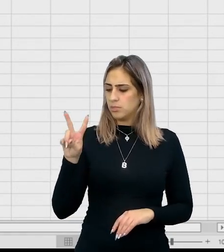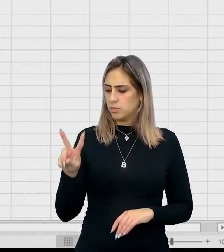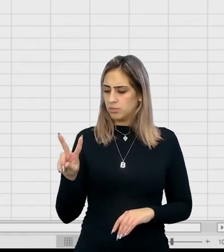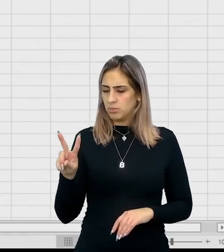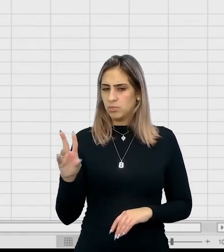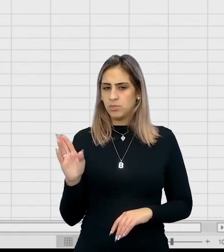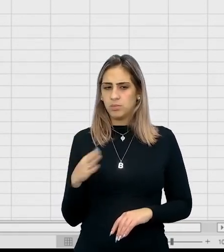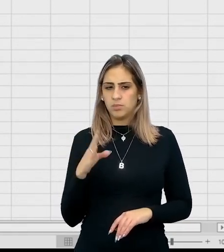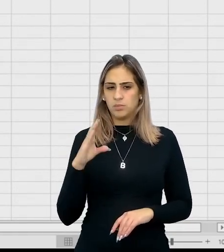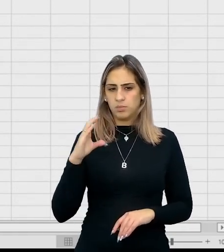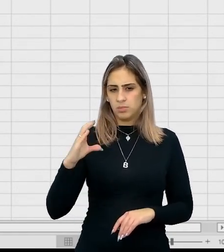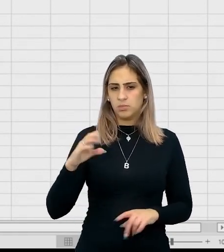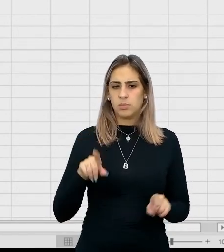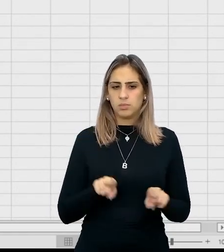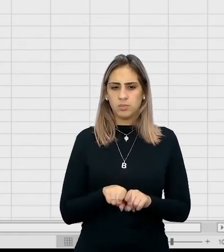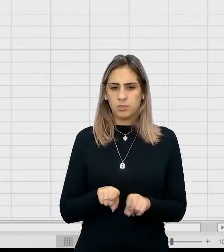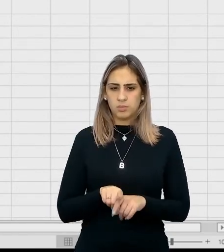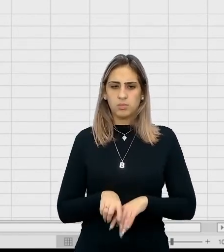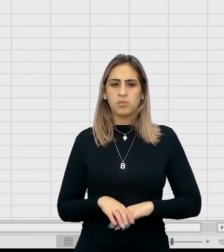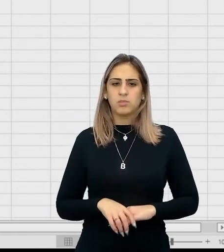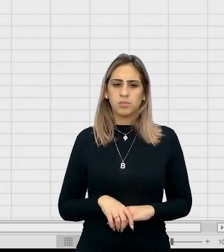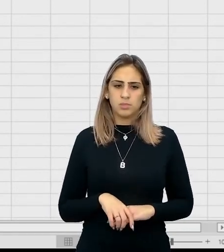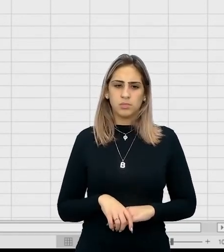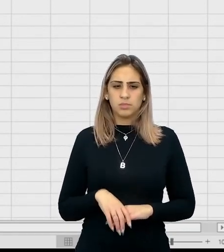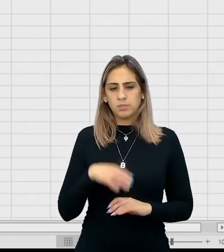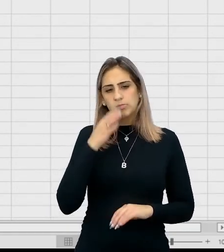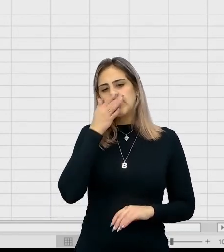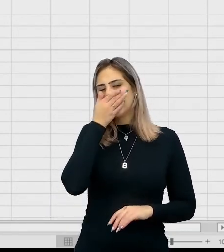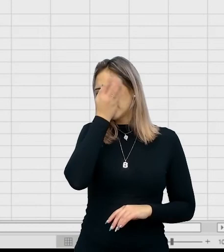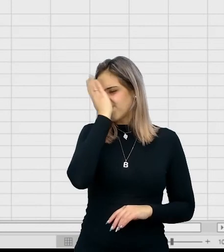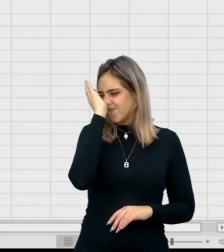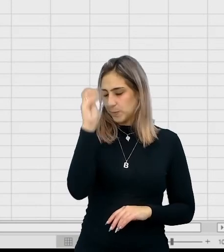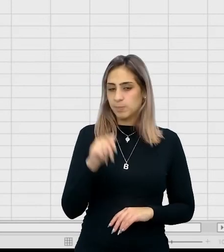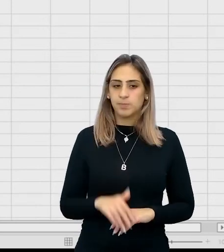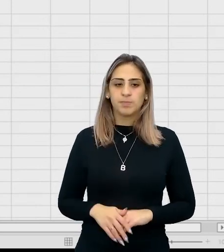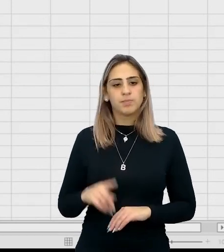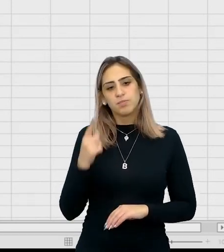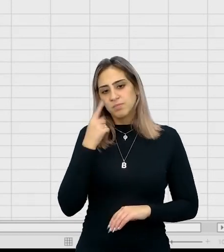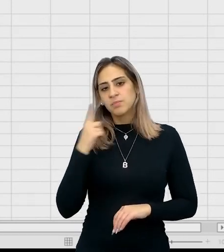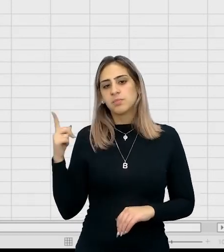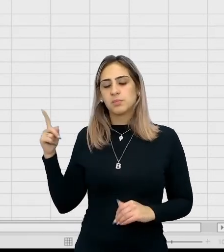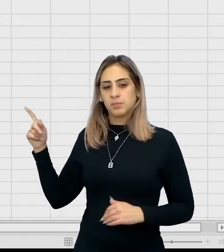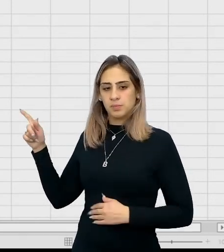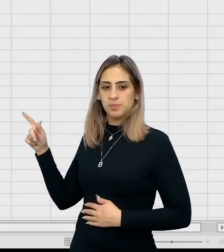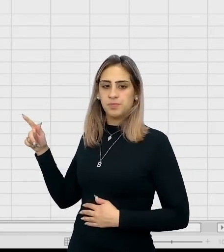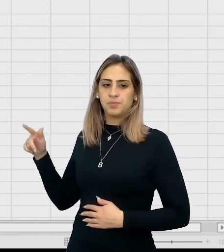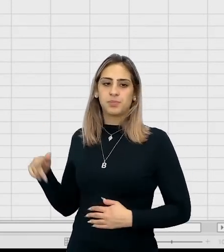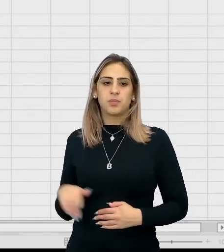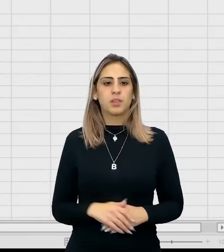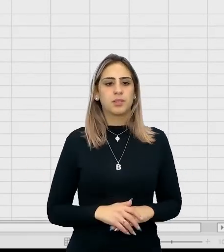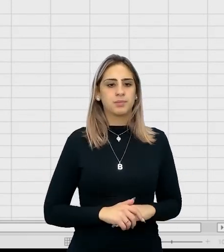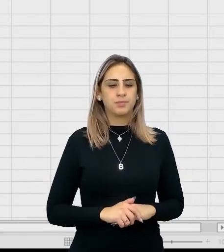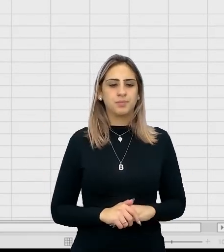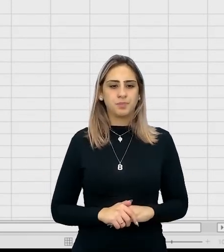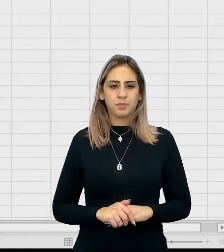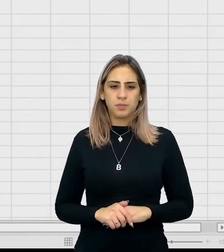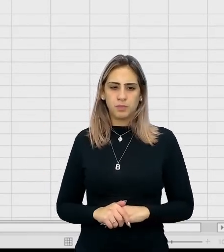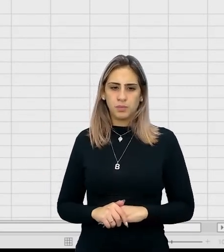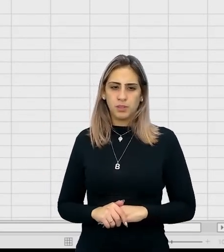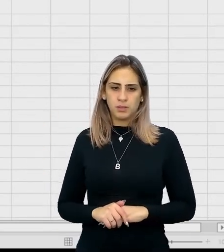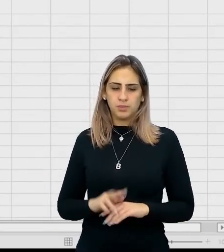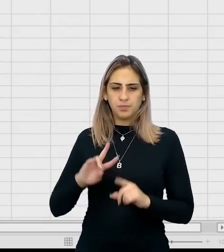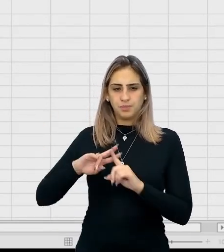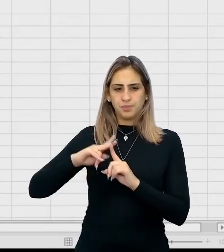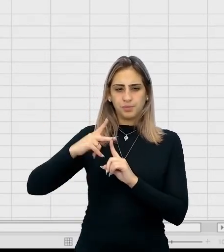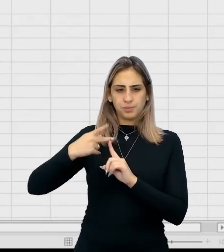o notebook aí, se vocês tiverem. Aí, eu vou pegar aqui, e nessa terceira linha, aí nessa cédula, eu vou colocar elevado